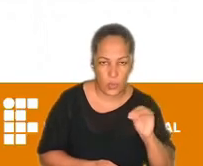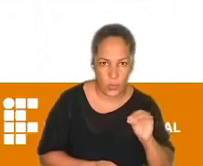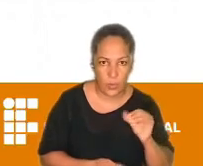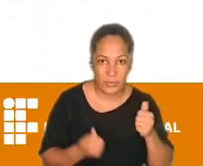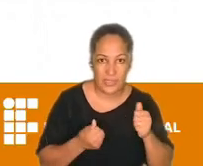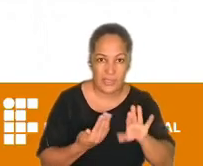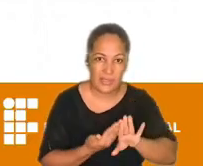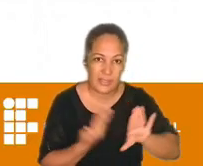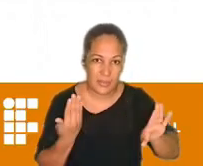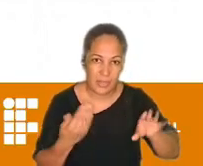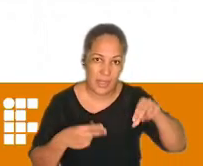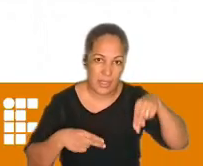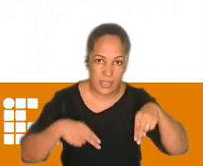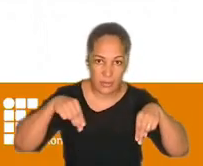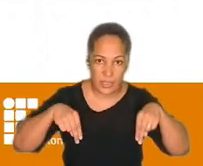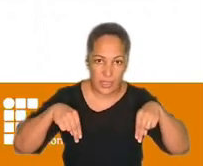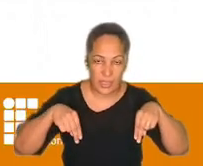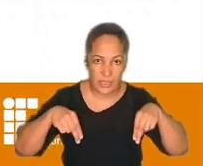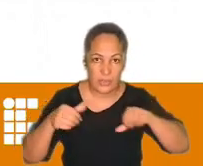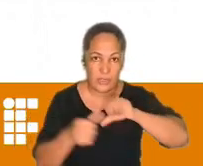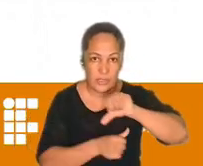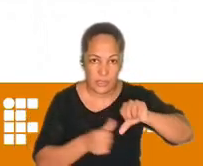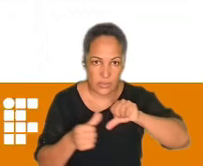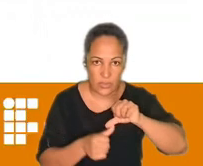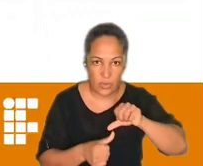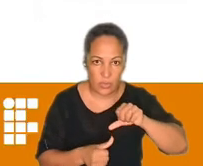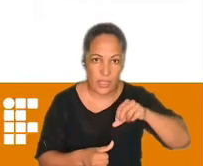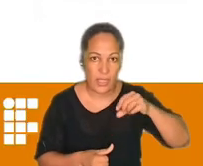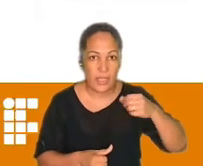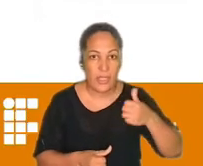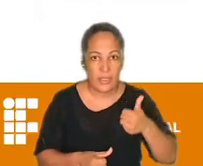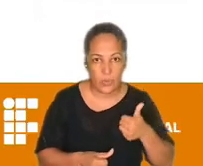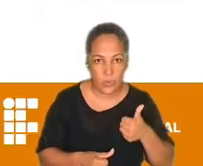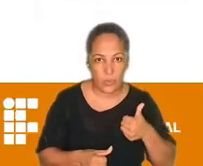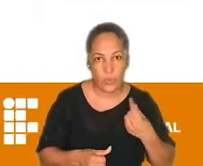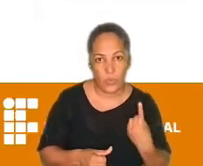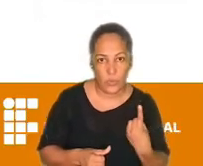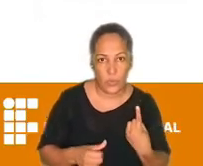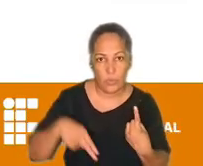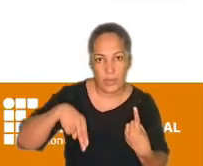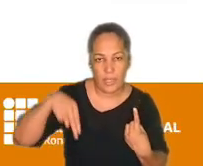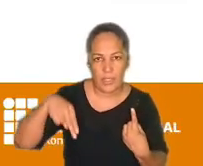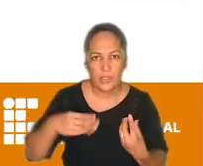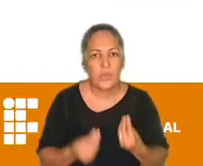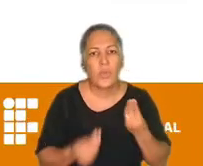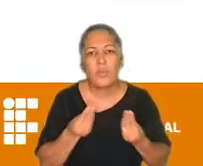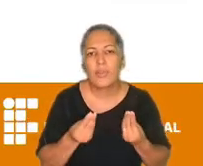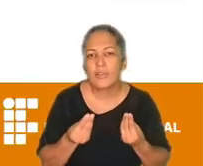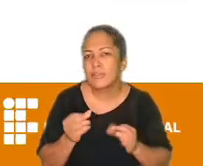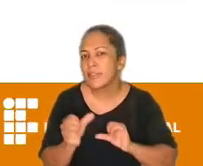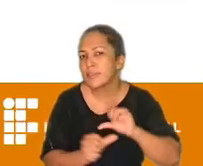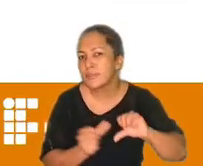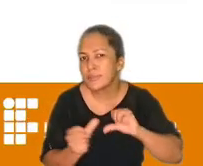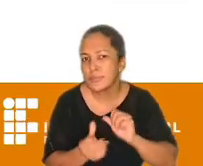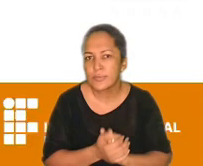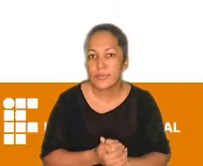esse relacionamento N para N se transforme em relacionamento N para 1. Como é que eu faço esse desmembramento? Eu tenho